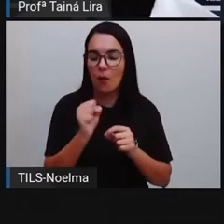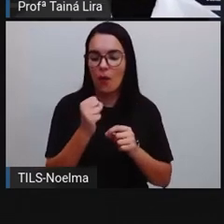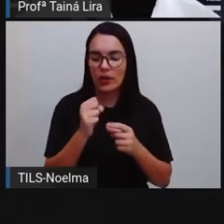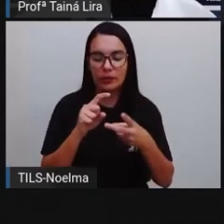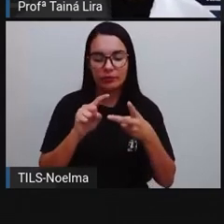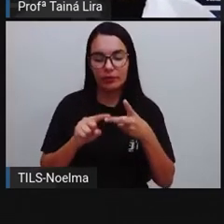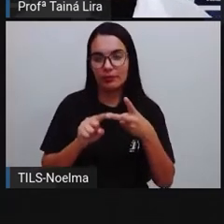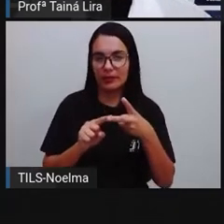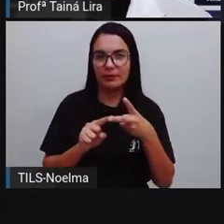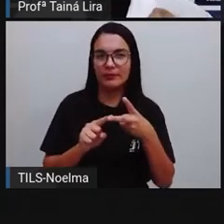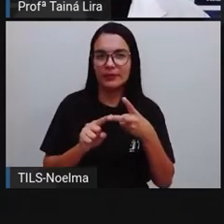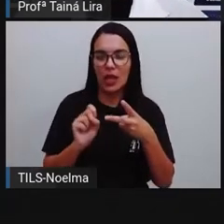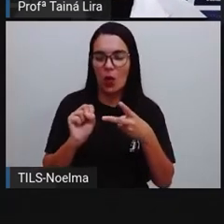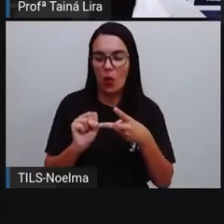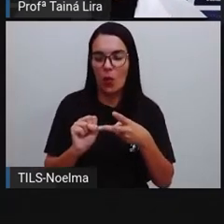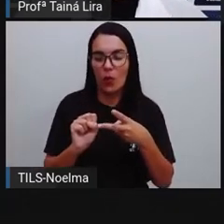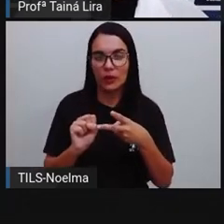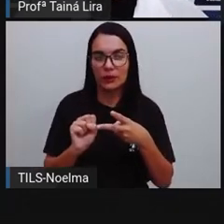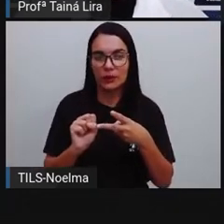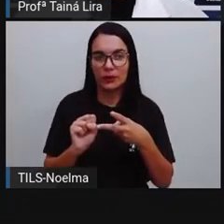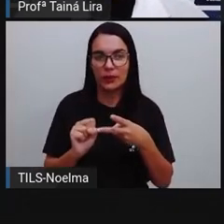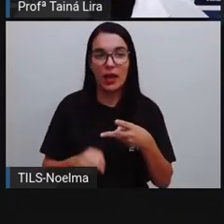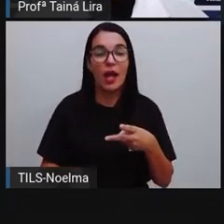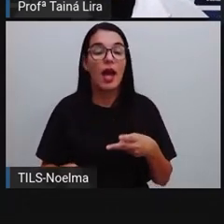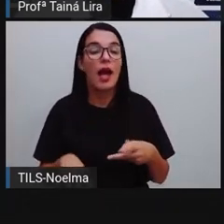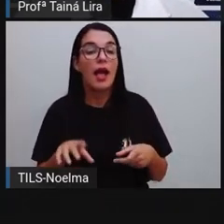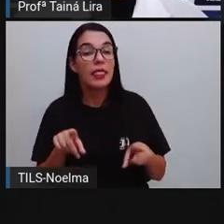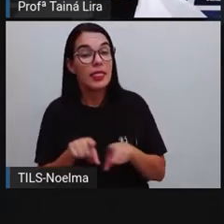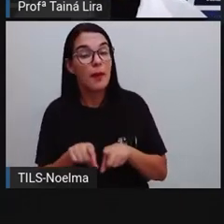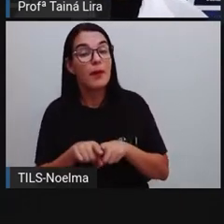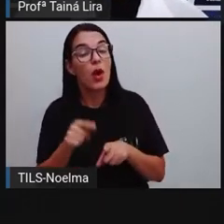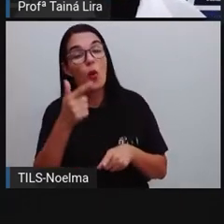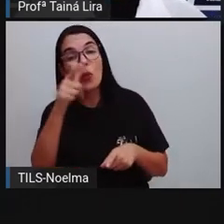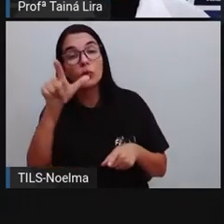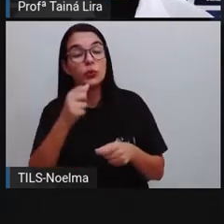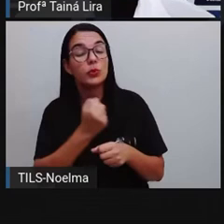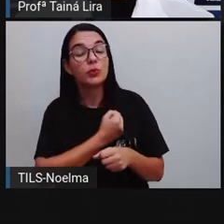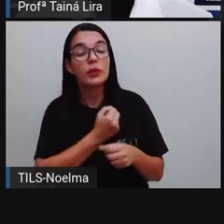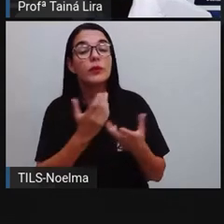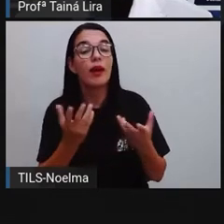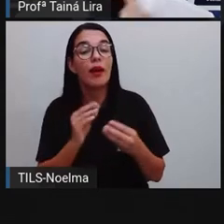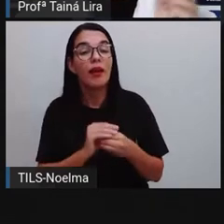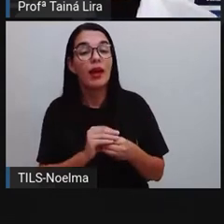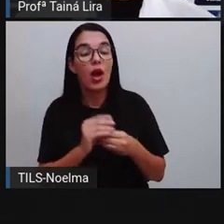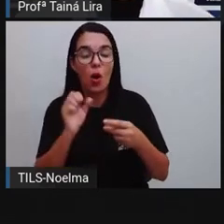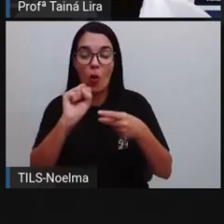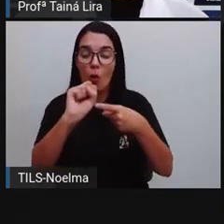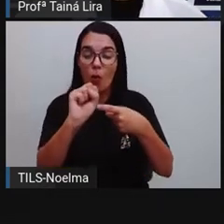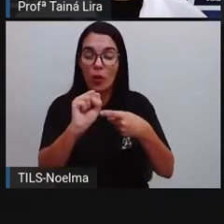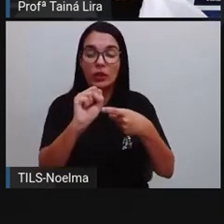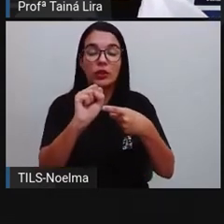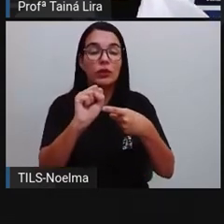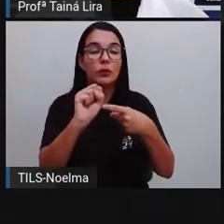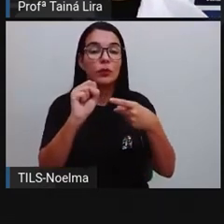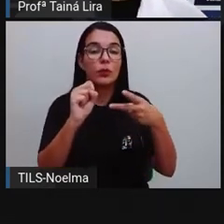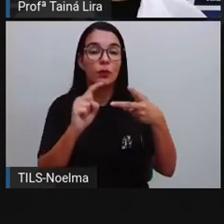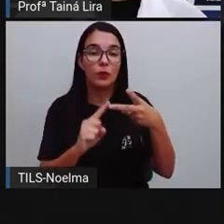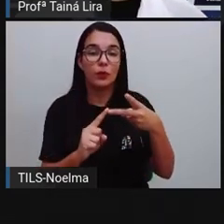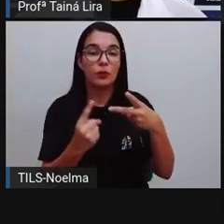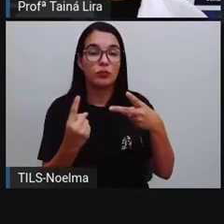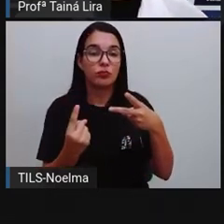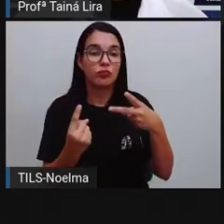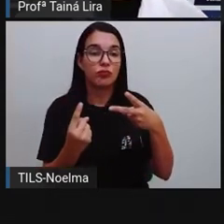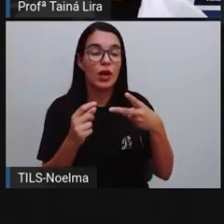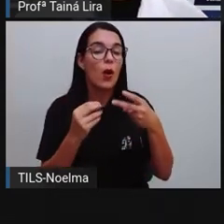oito apareceu no final eu poderia com esses mesmos algarismos formar um outro número colocando esse oito no início qual seria